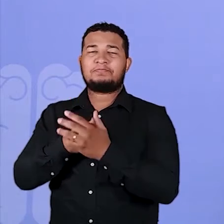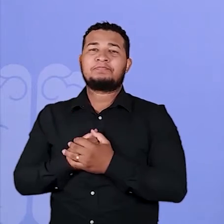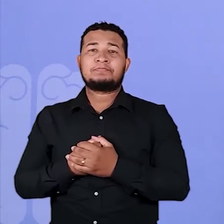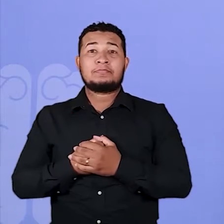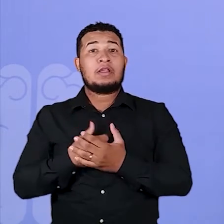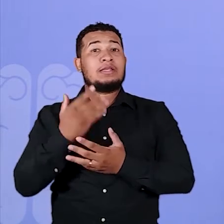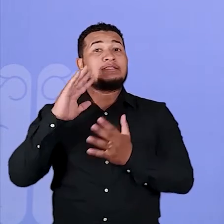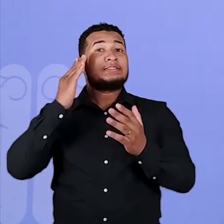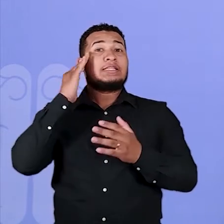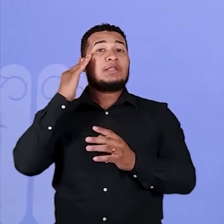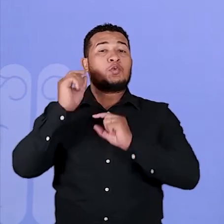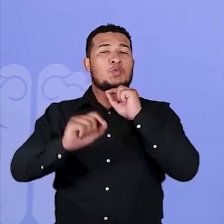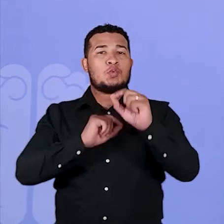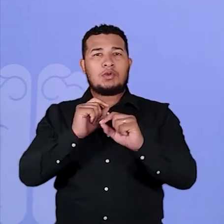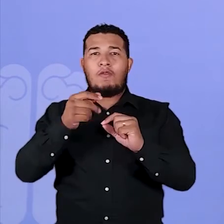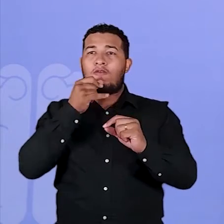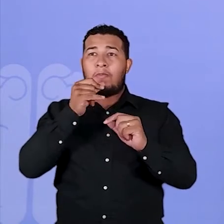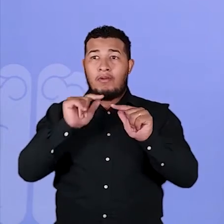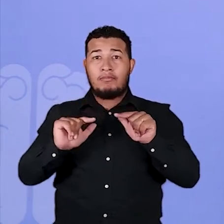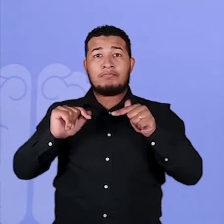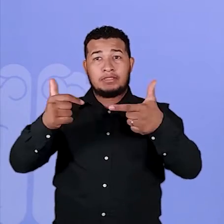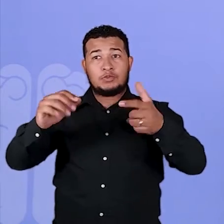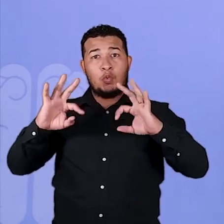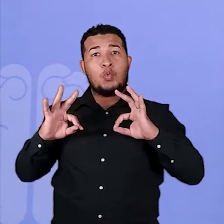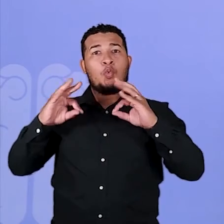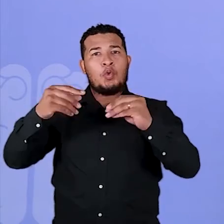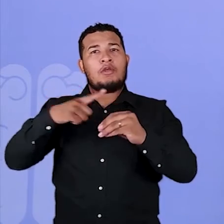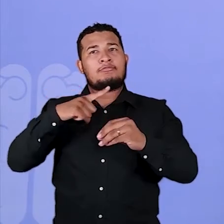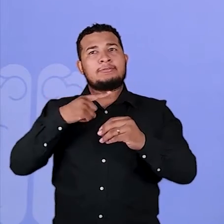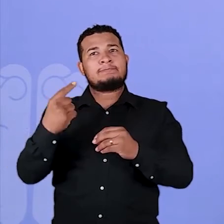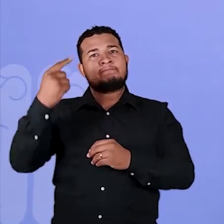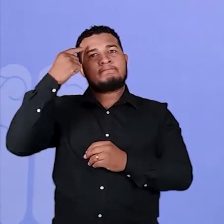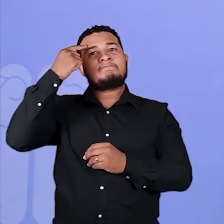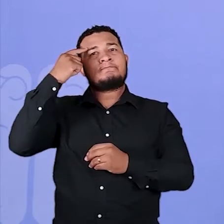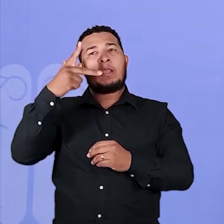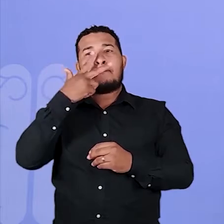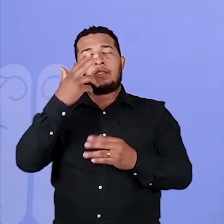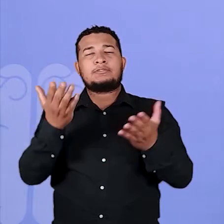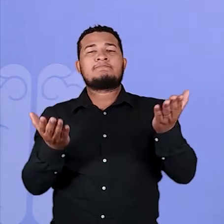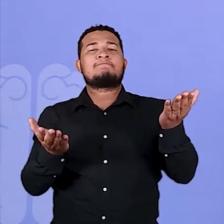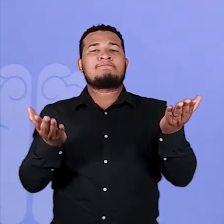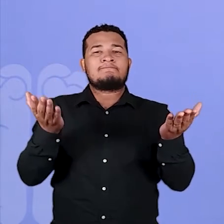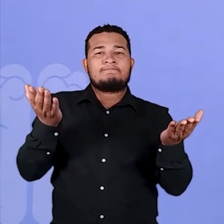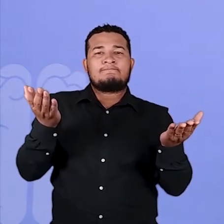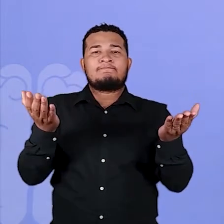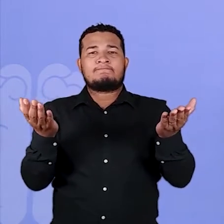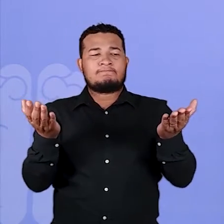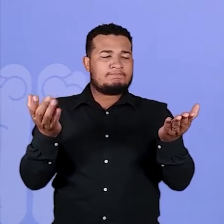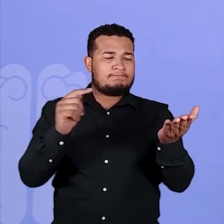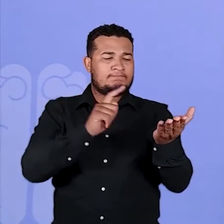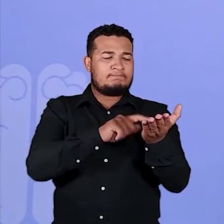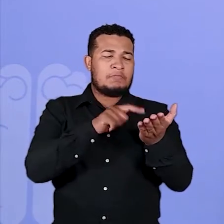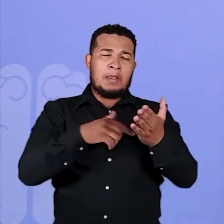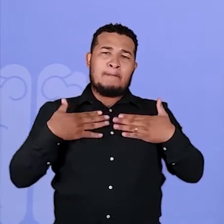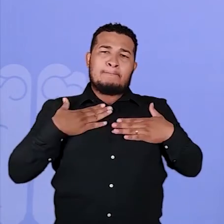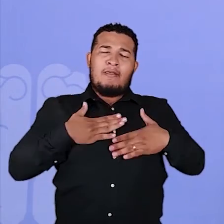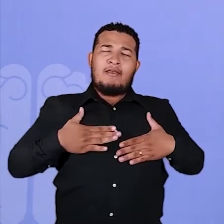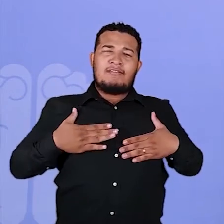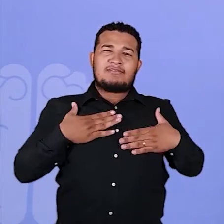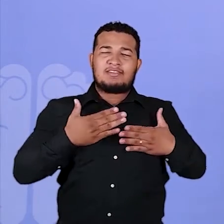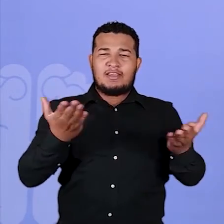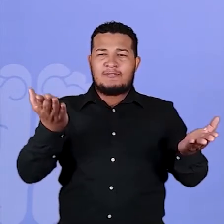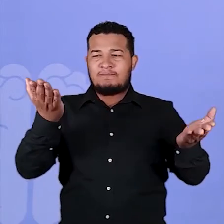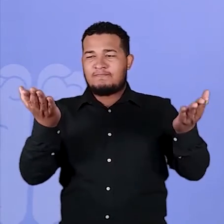a ação é pensada, no fim das contas, como uma espécie de balança entre prazer